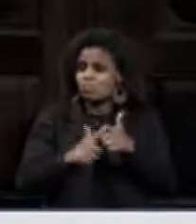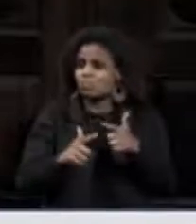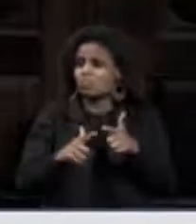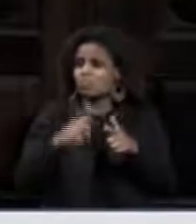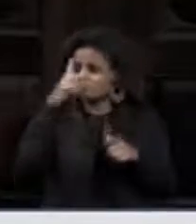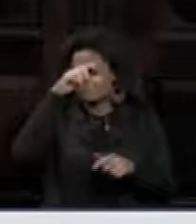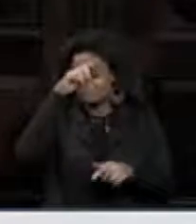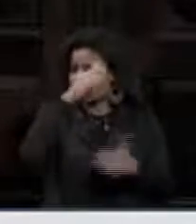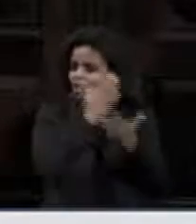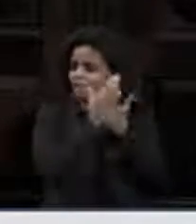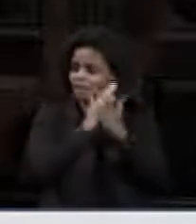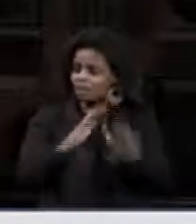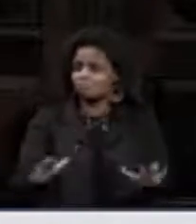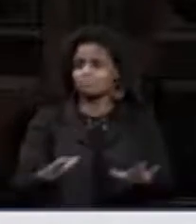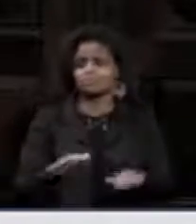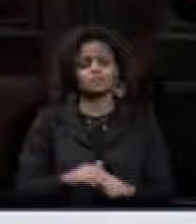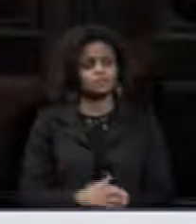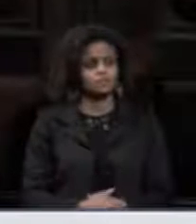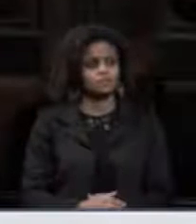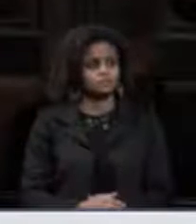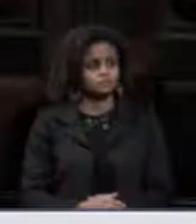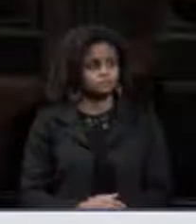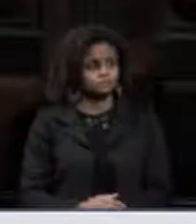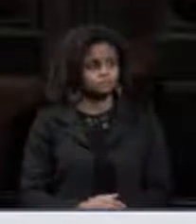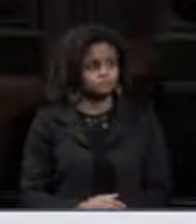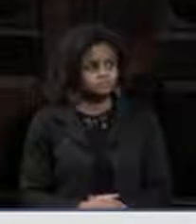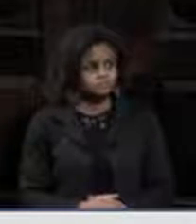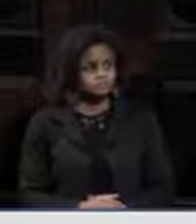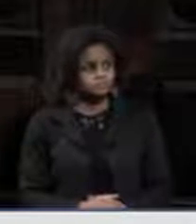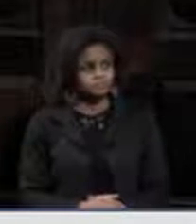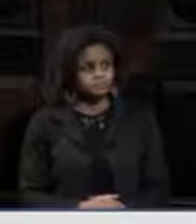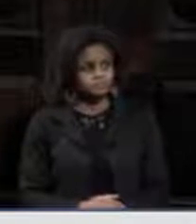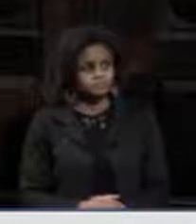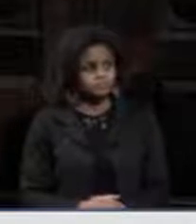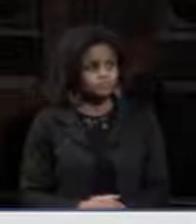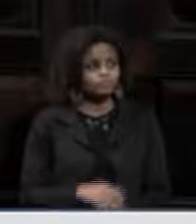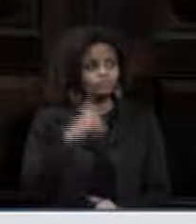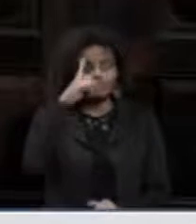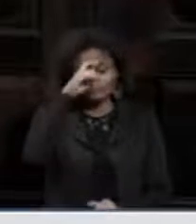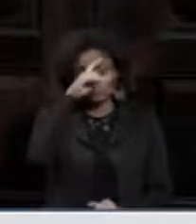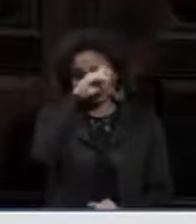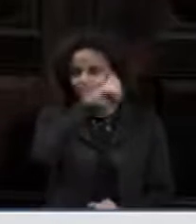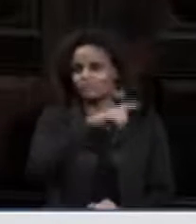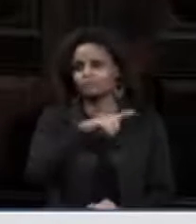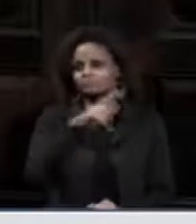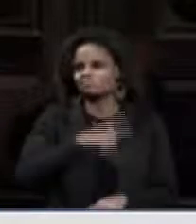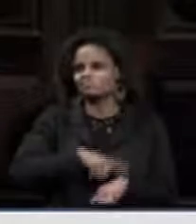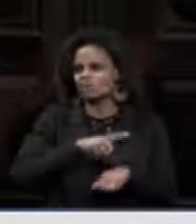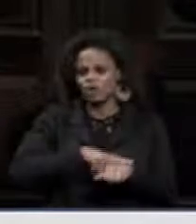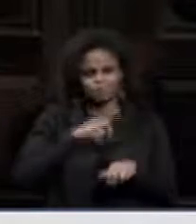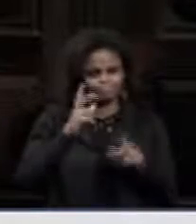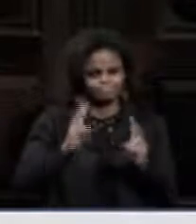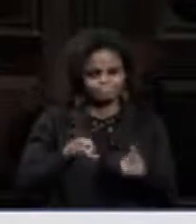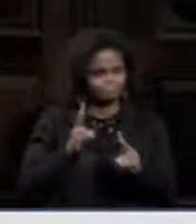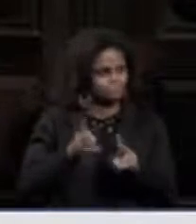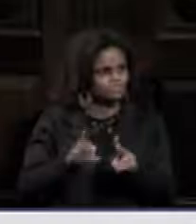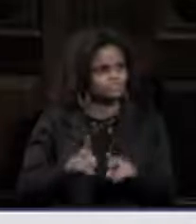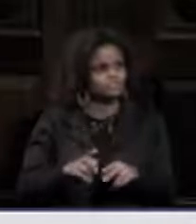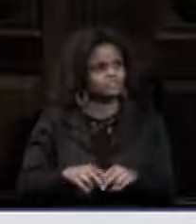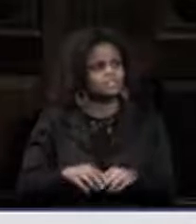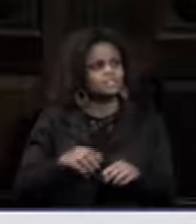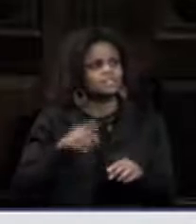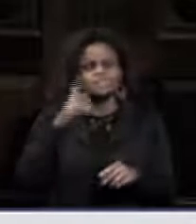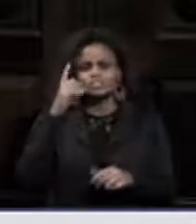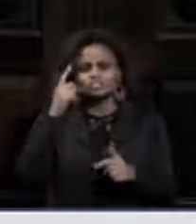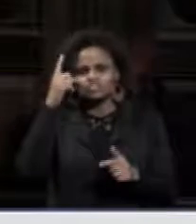passando atualmente o Estado do Rio de Janeiro. Dificuldades de toda a ordem, dificuldades de caráter